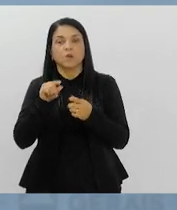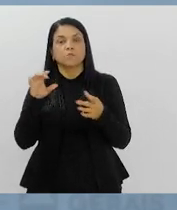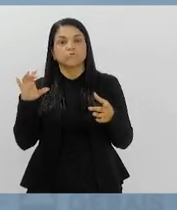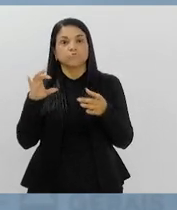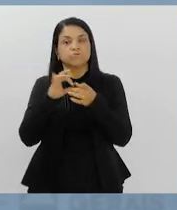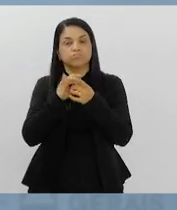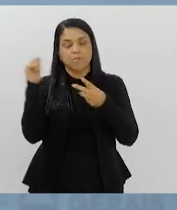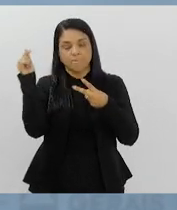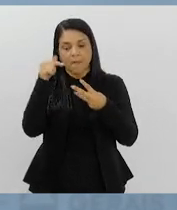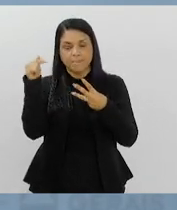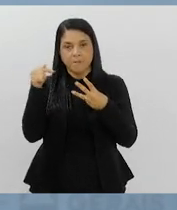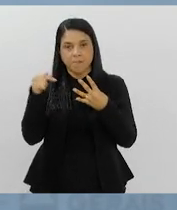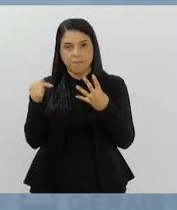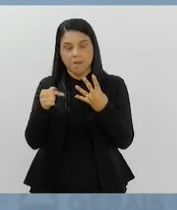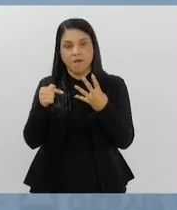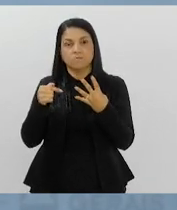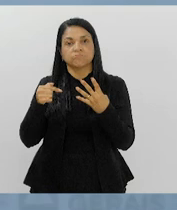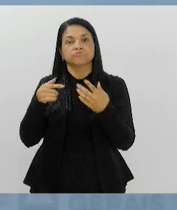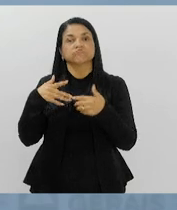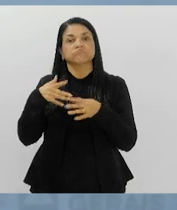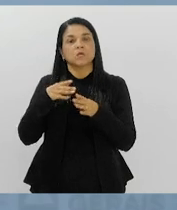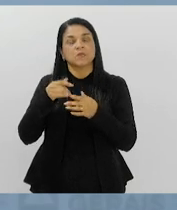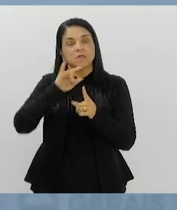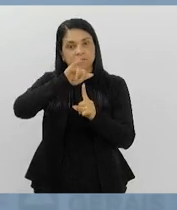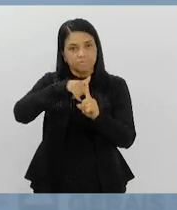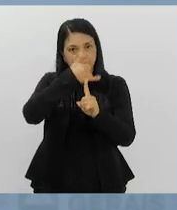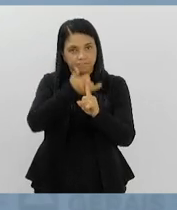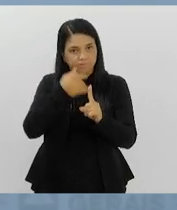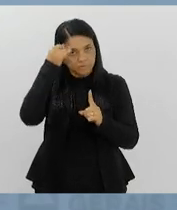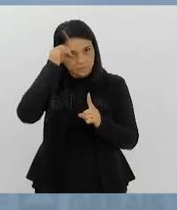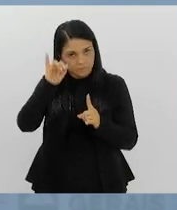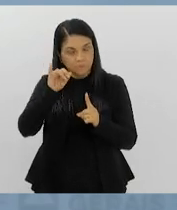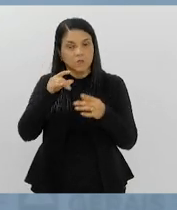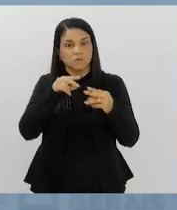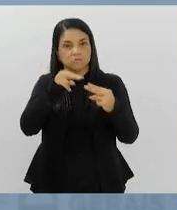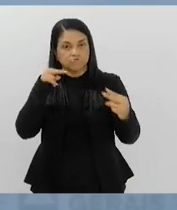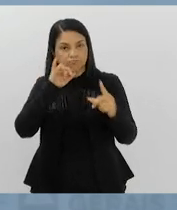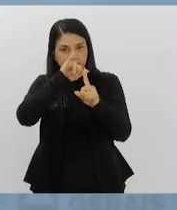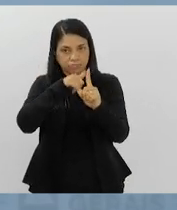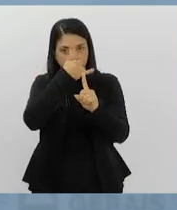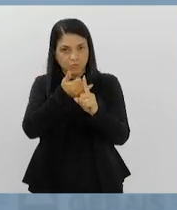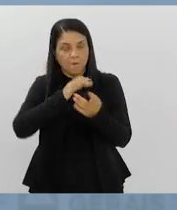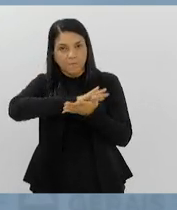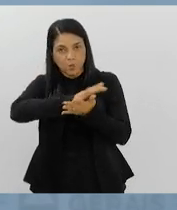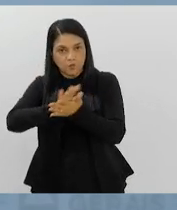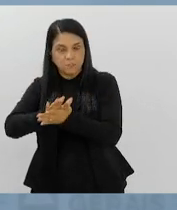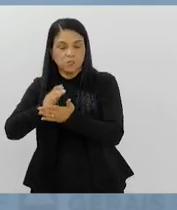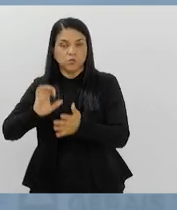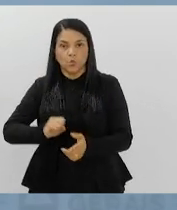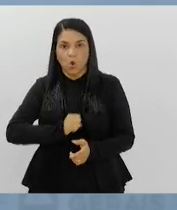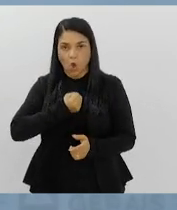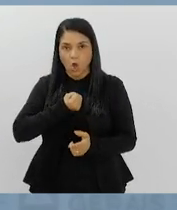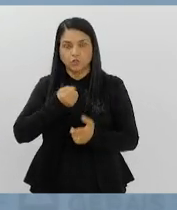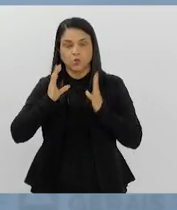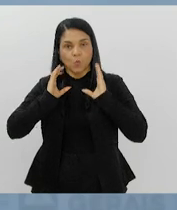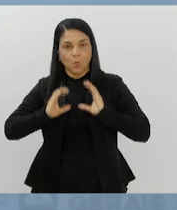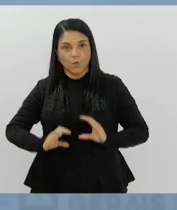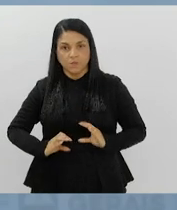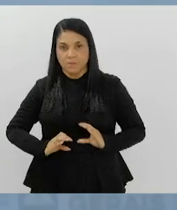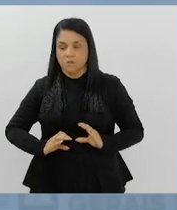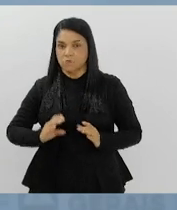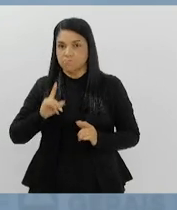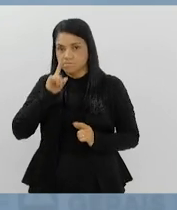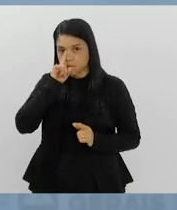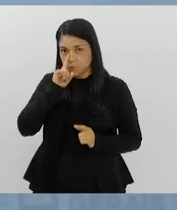dessa capacitação? Né, prevenção ao bullying, ciberbullying, outras violências, do preconceito de ódio e comportamento extremo, né, o